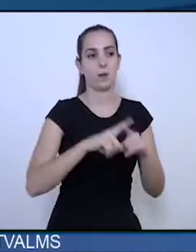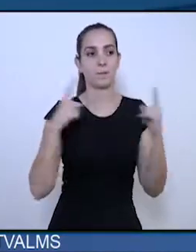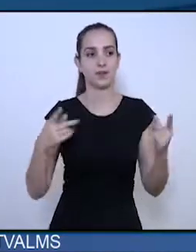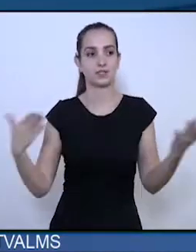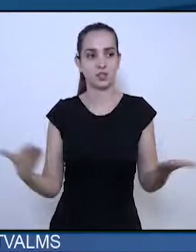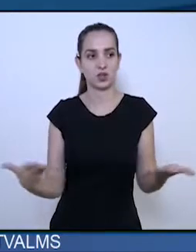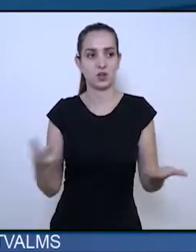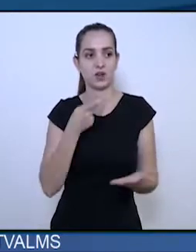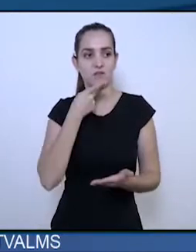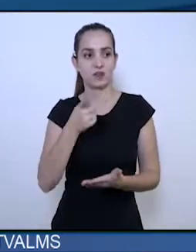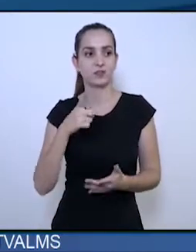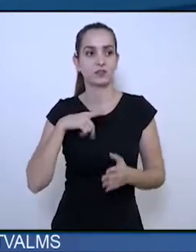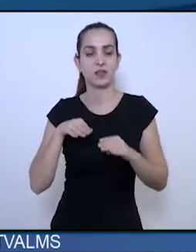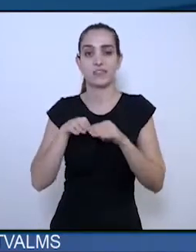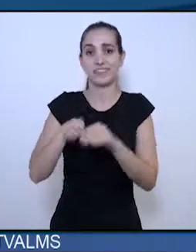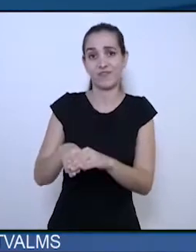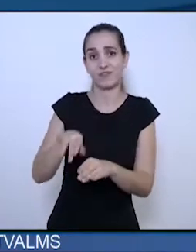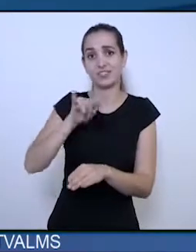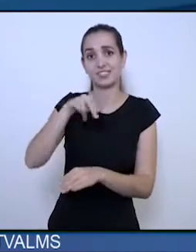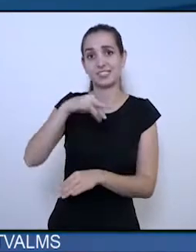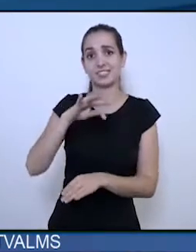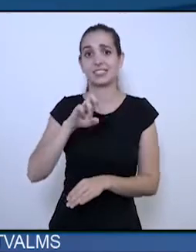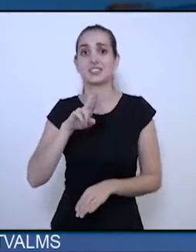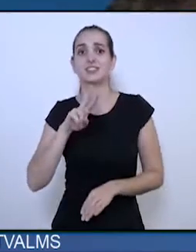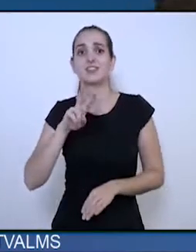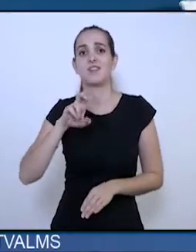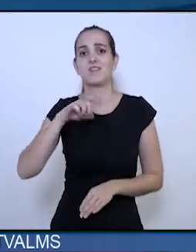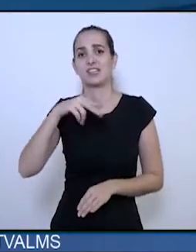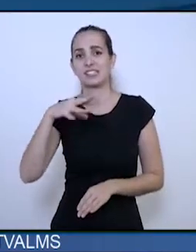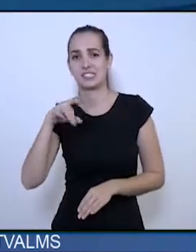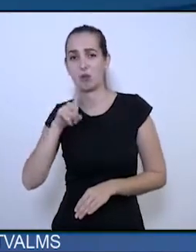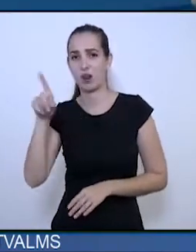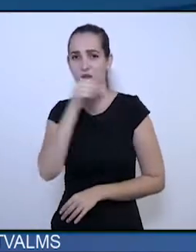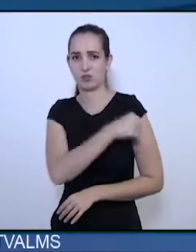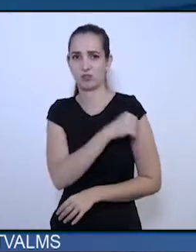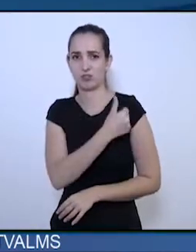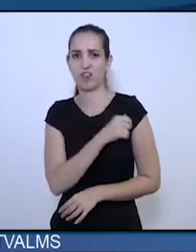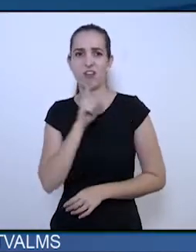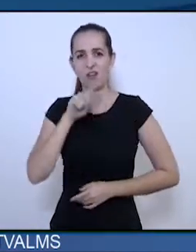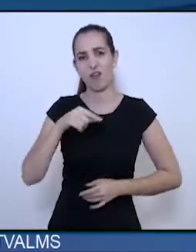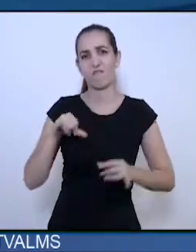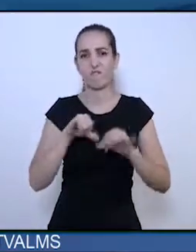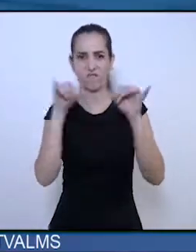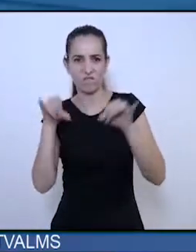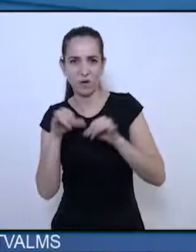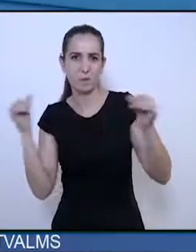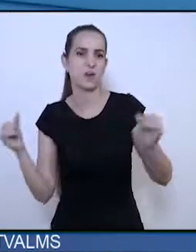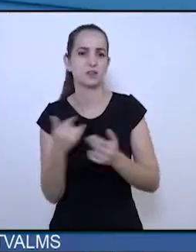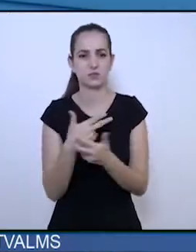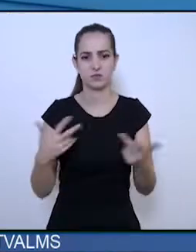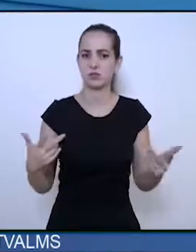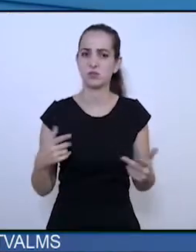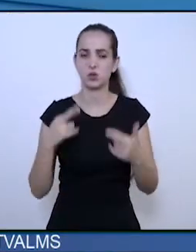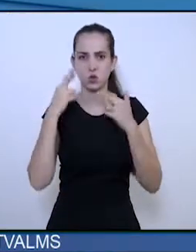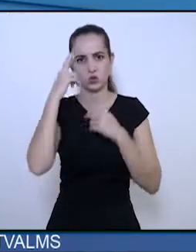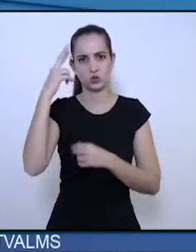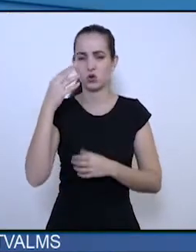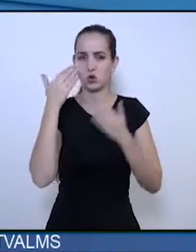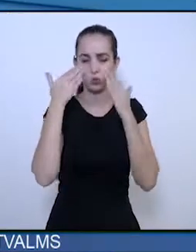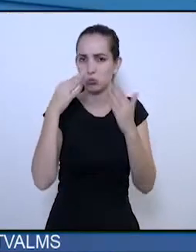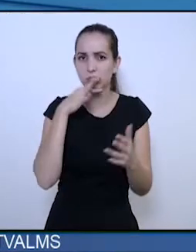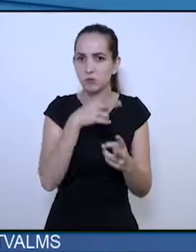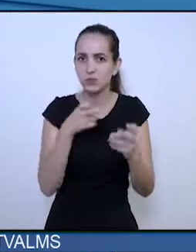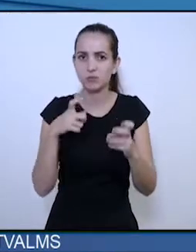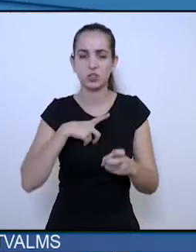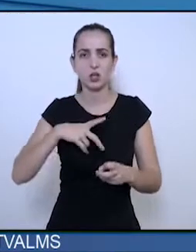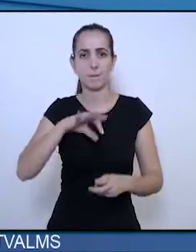que a intervenção no Rio de Janeiro é politicagem? O senhor não está vendo, Vossa Excelência não está vendo morrer policial todos os dias no Rio